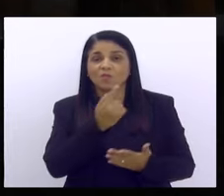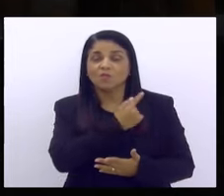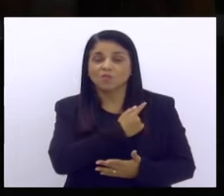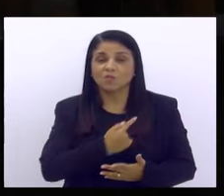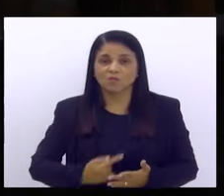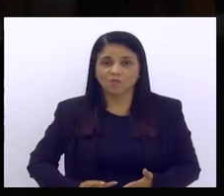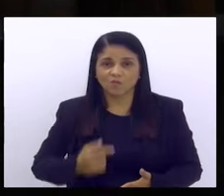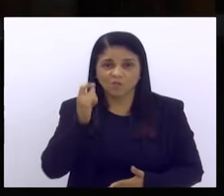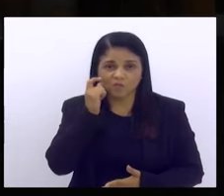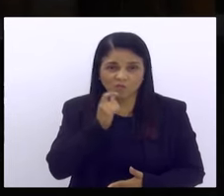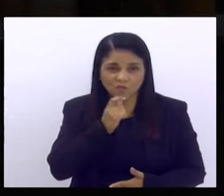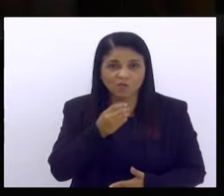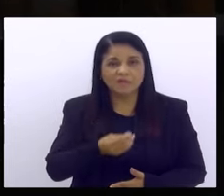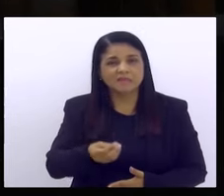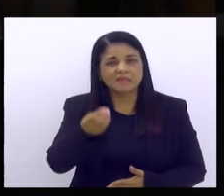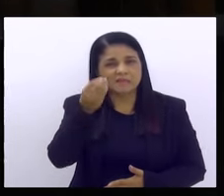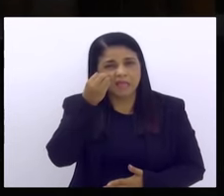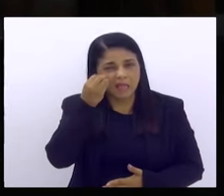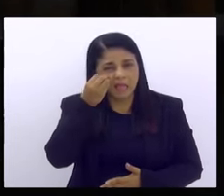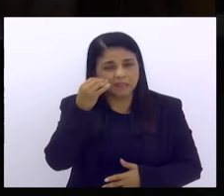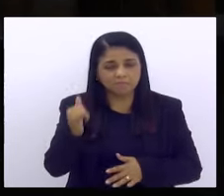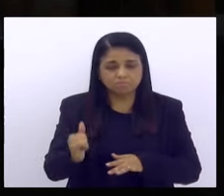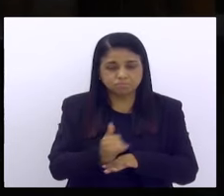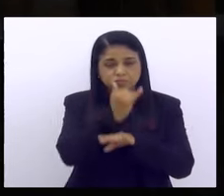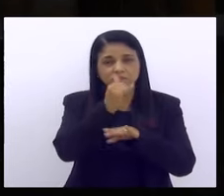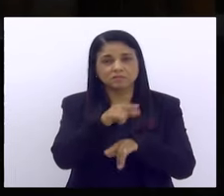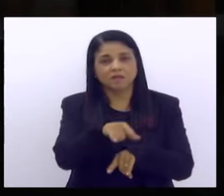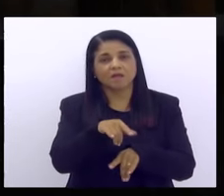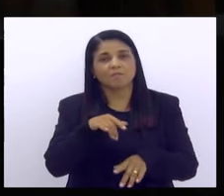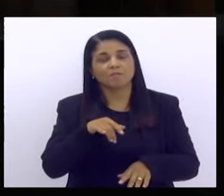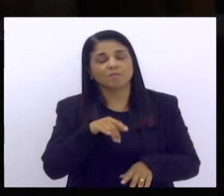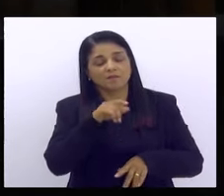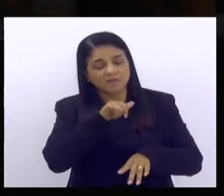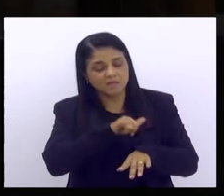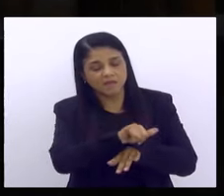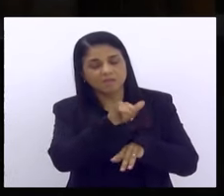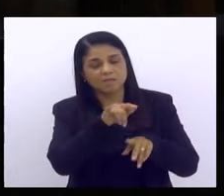governador tenta enganar a população do estado